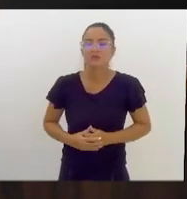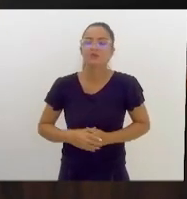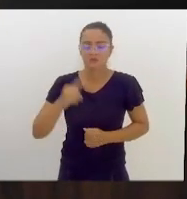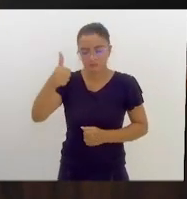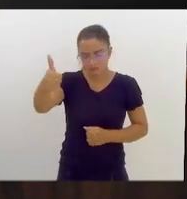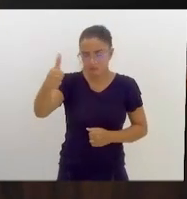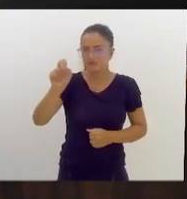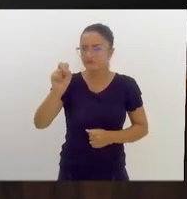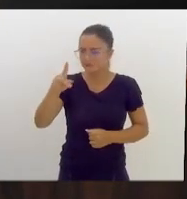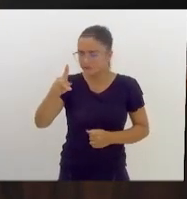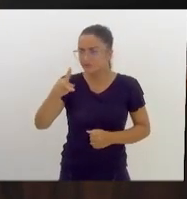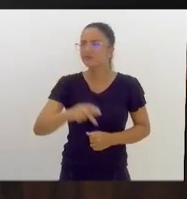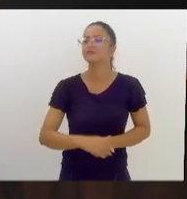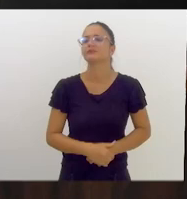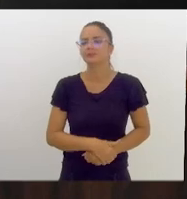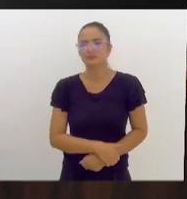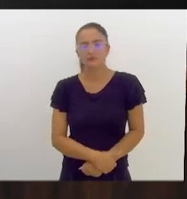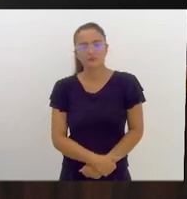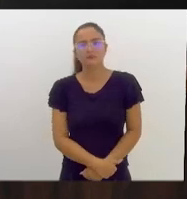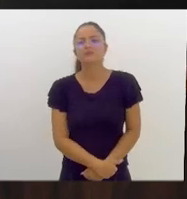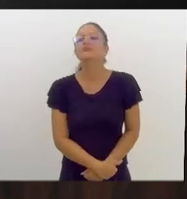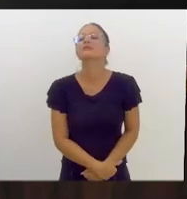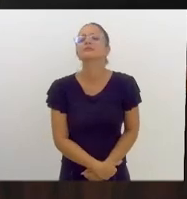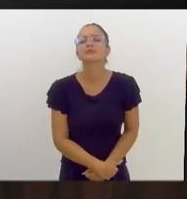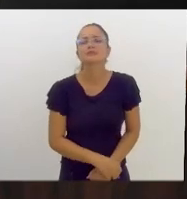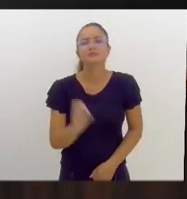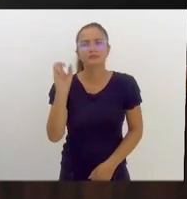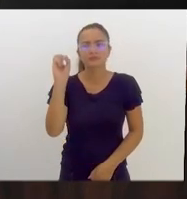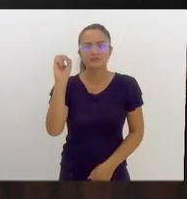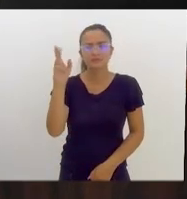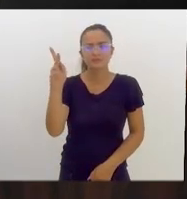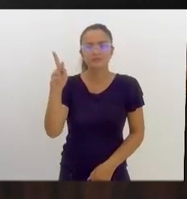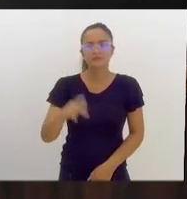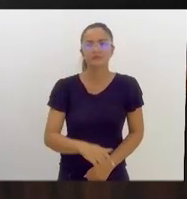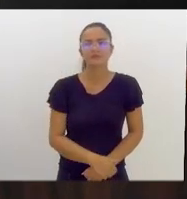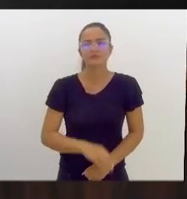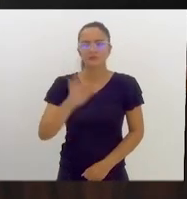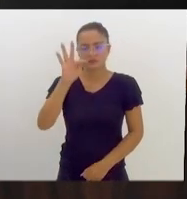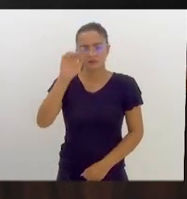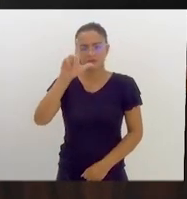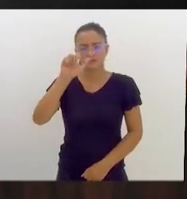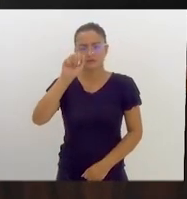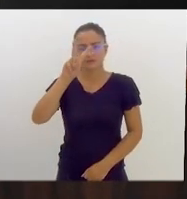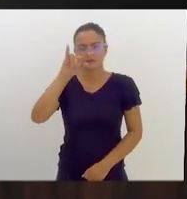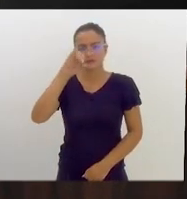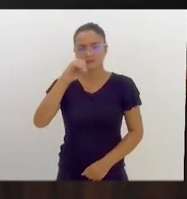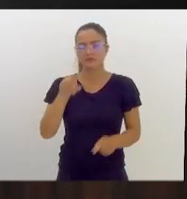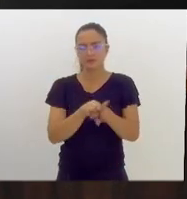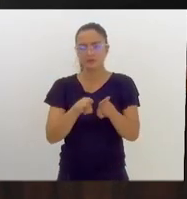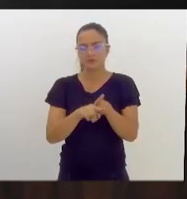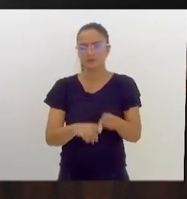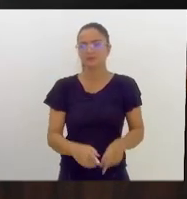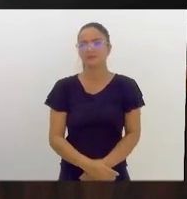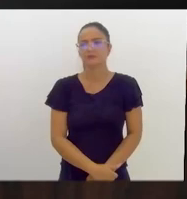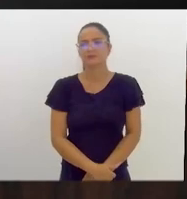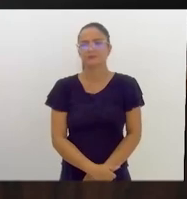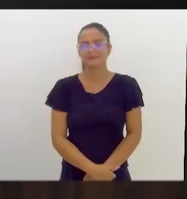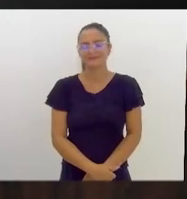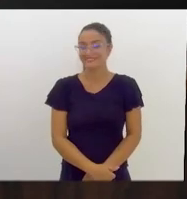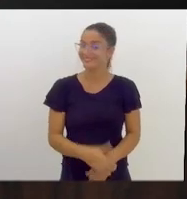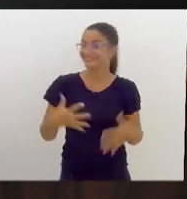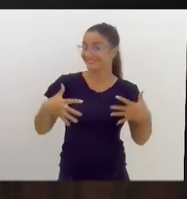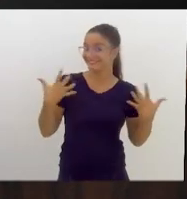Flávio Serafim. Tá. Flávio Serafim. É com alegria